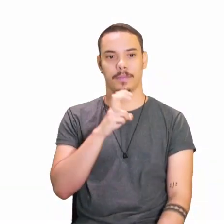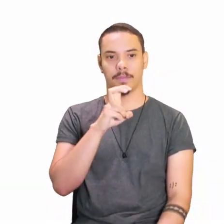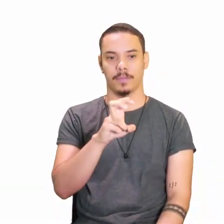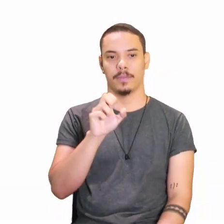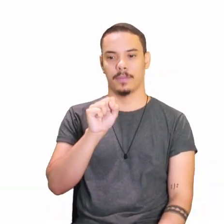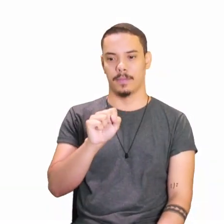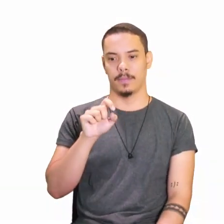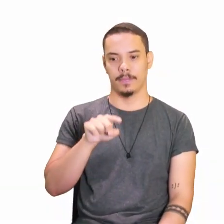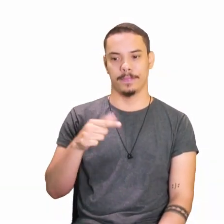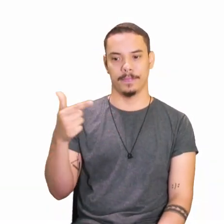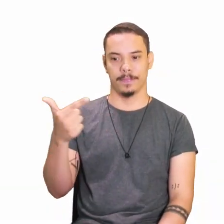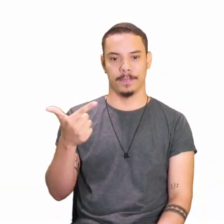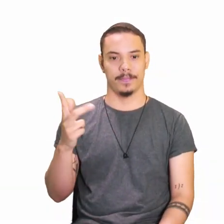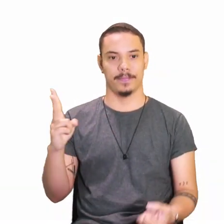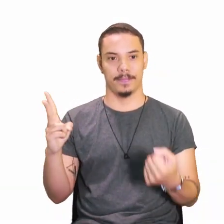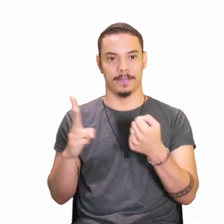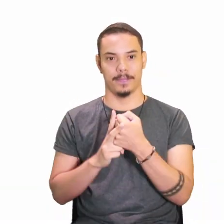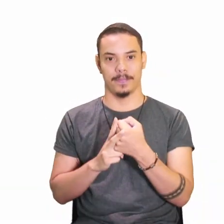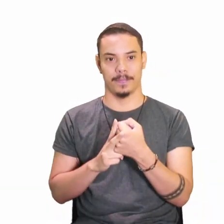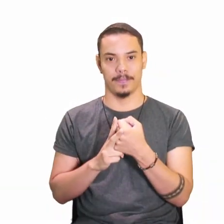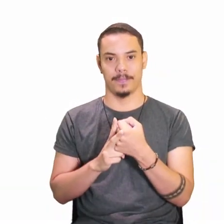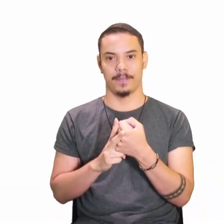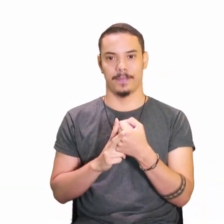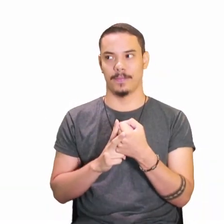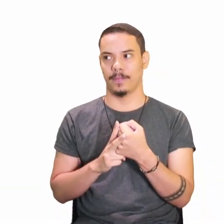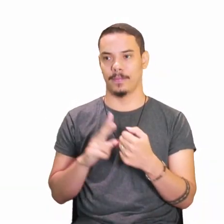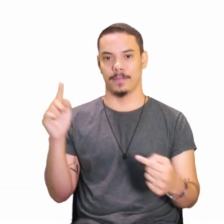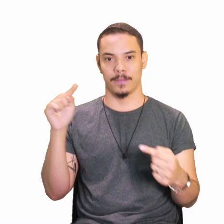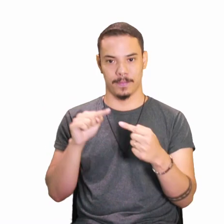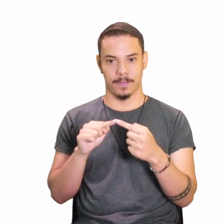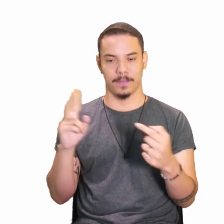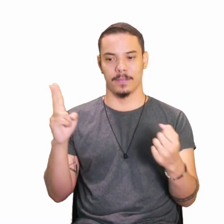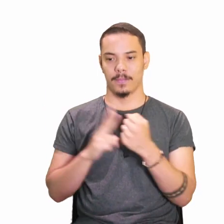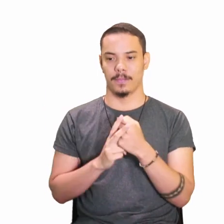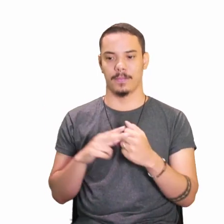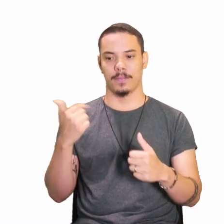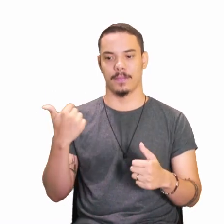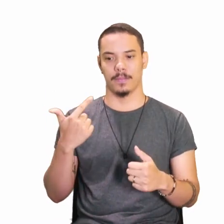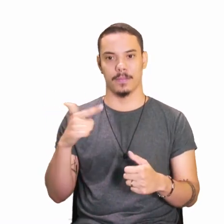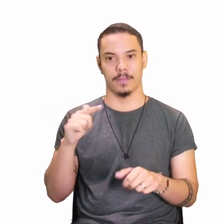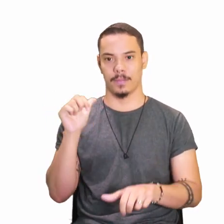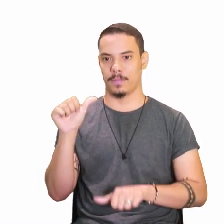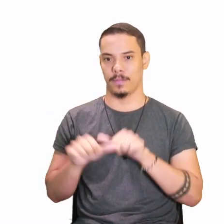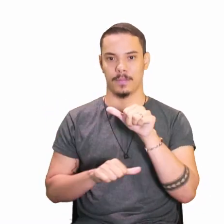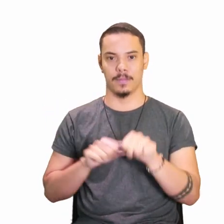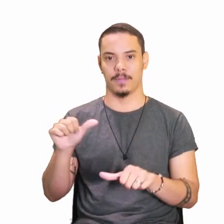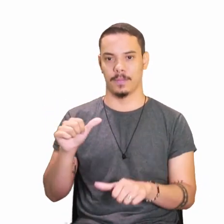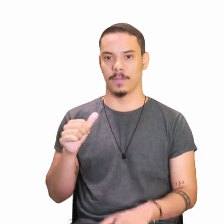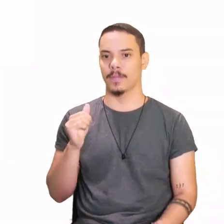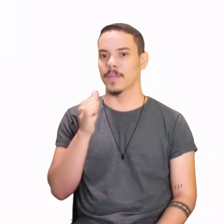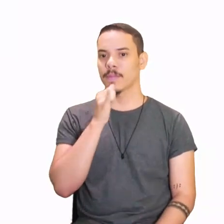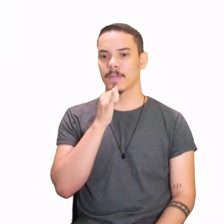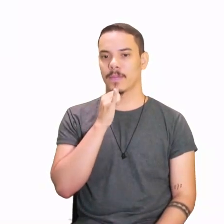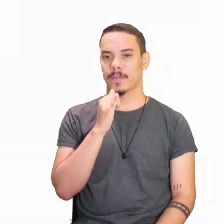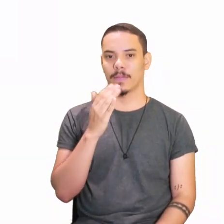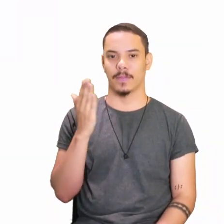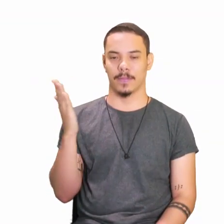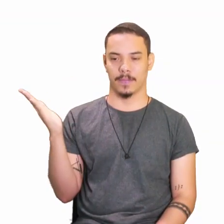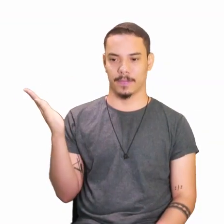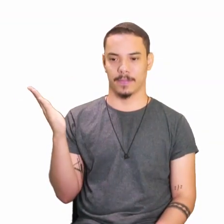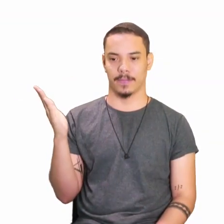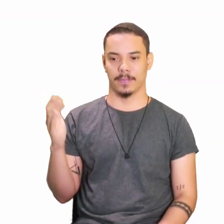58.2 verbos regulares verbos e regulares vamos lá